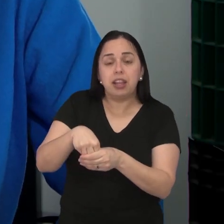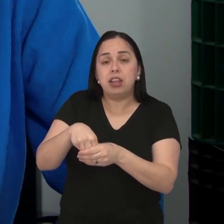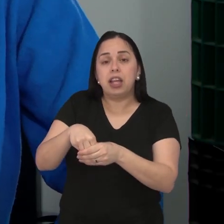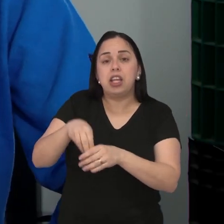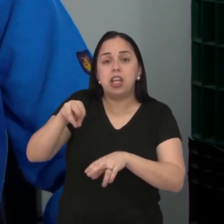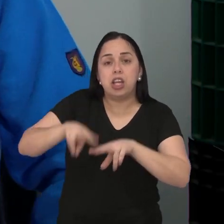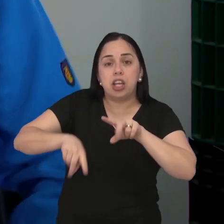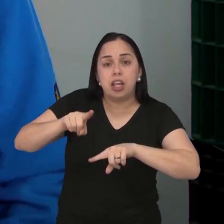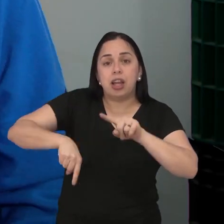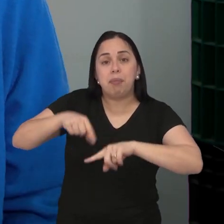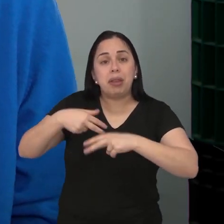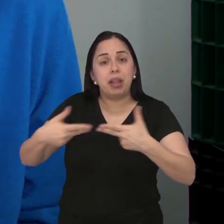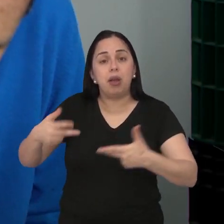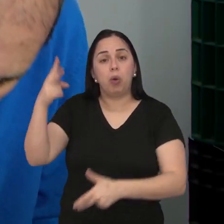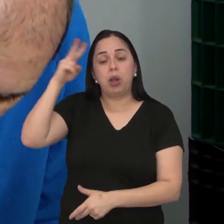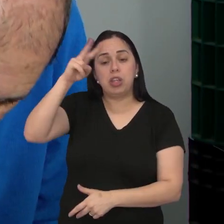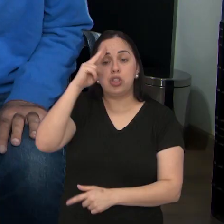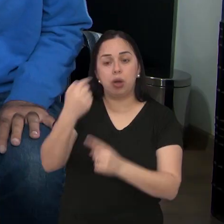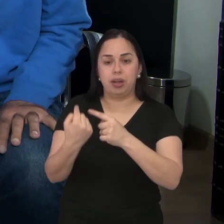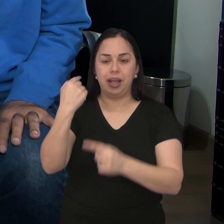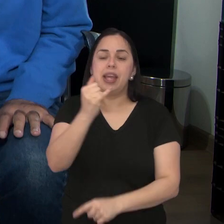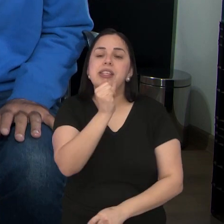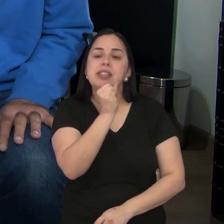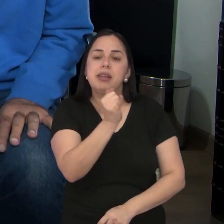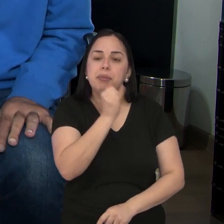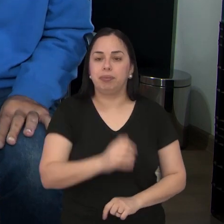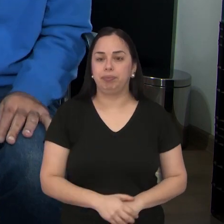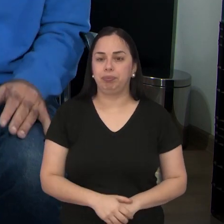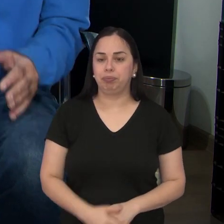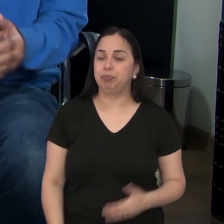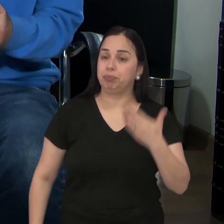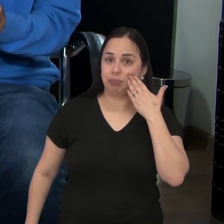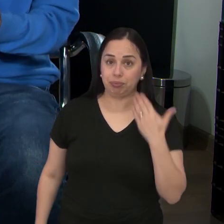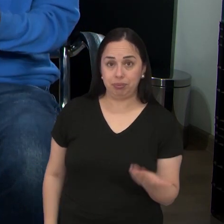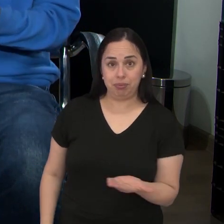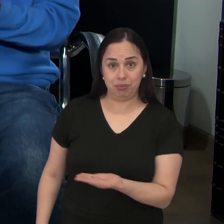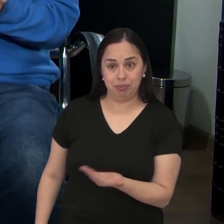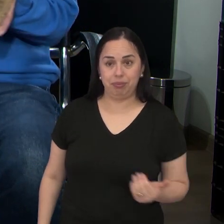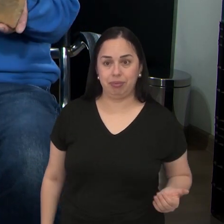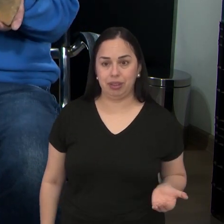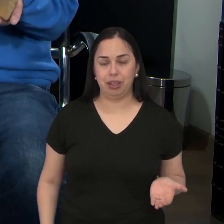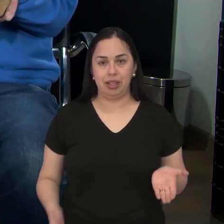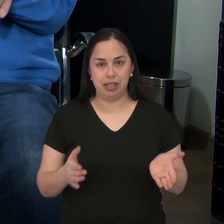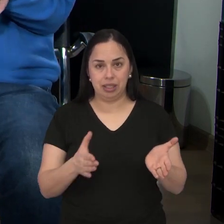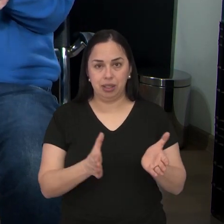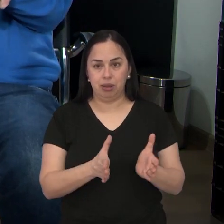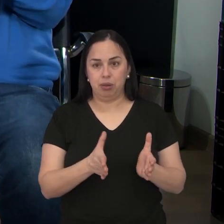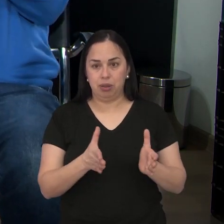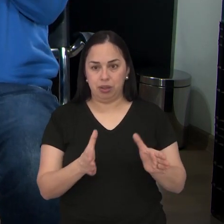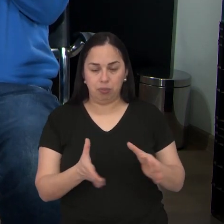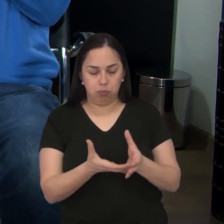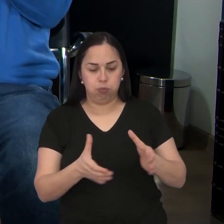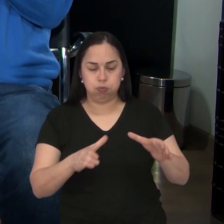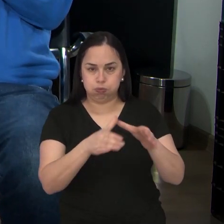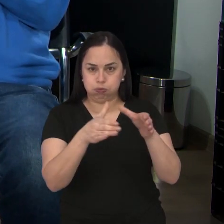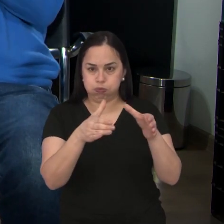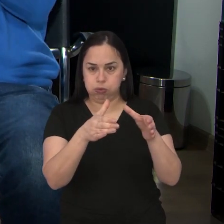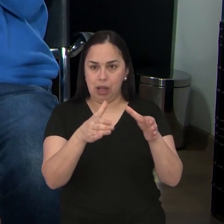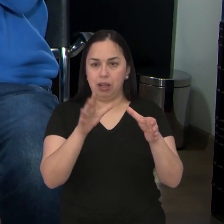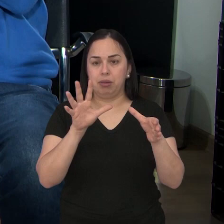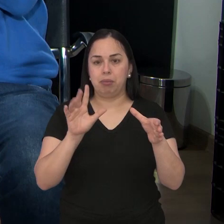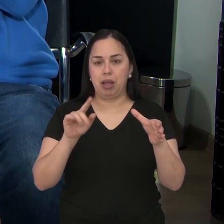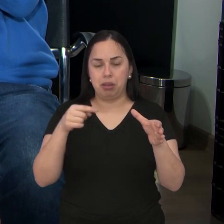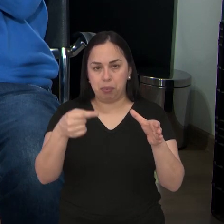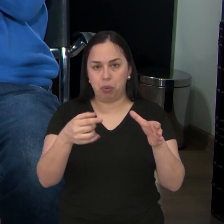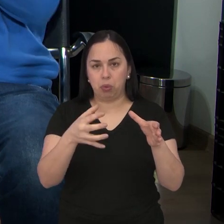que guardam a história de um povo. Por exemplo, isso aqui é um fragmento de uma cerâmica corrugada